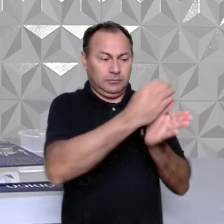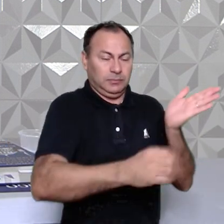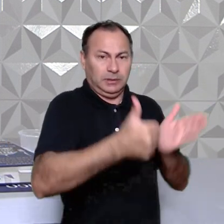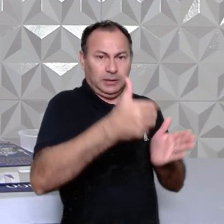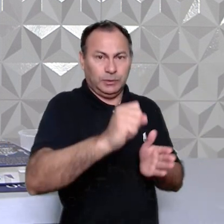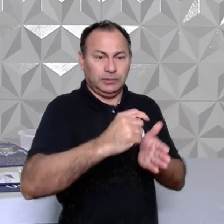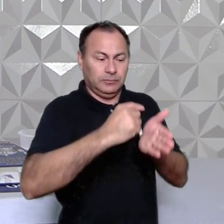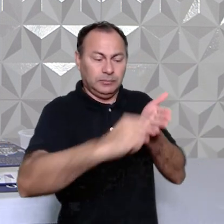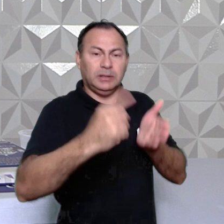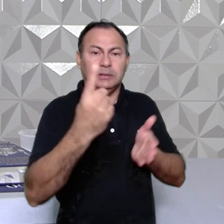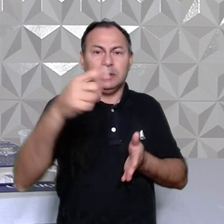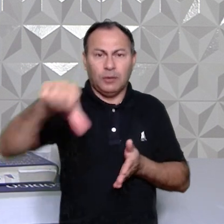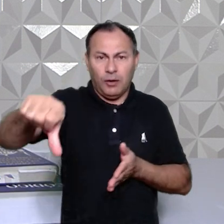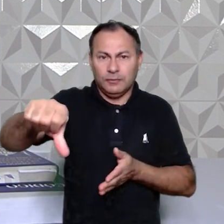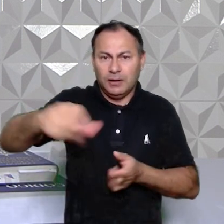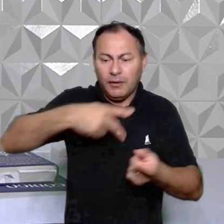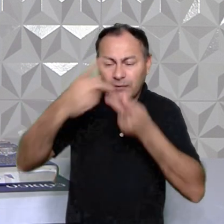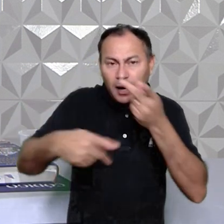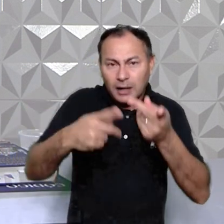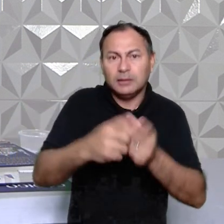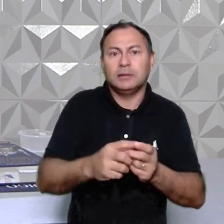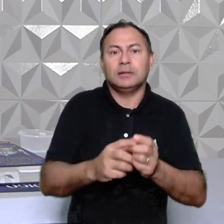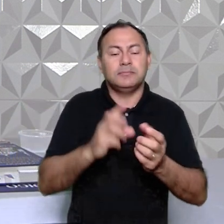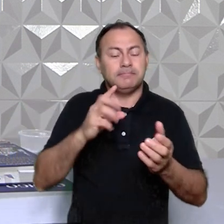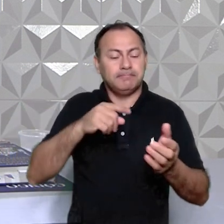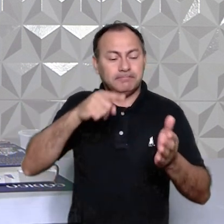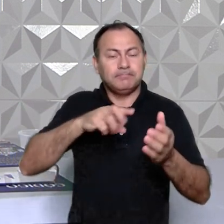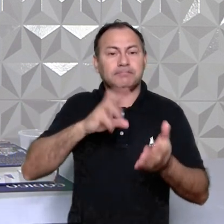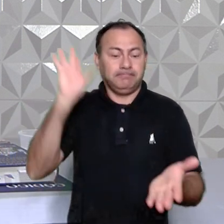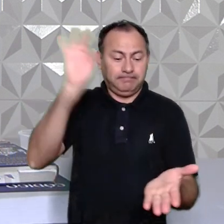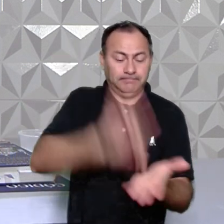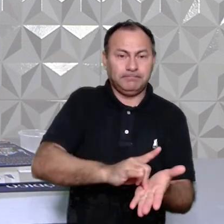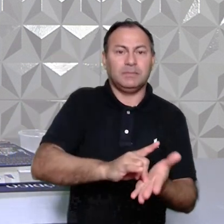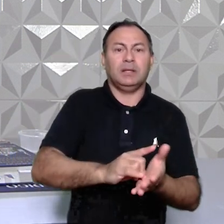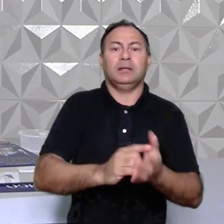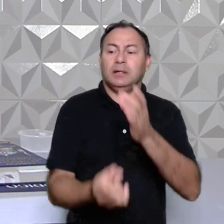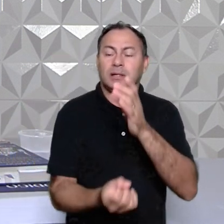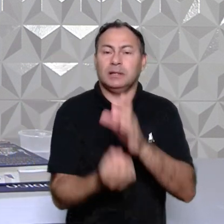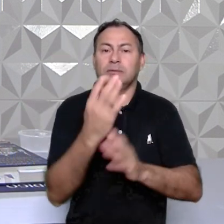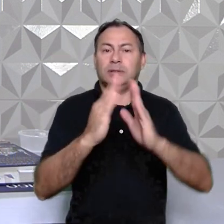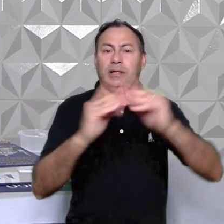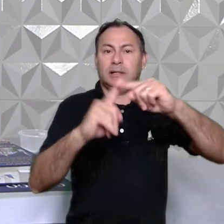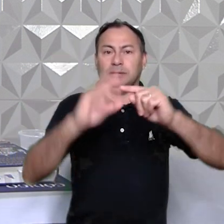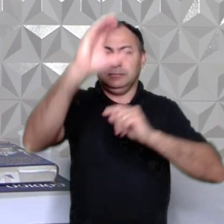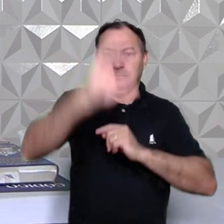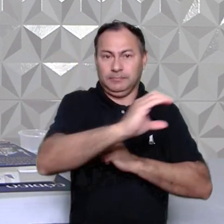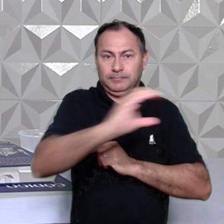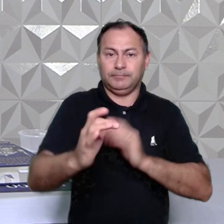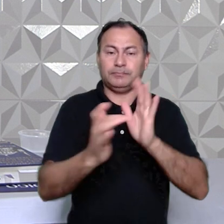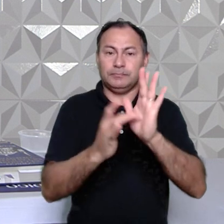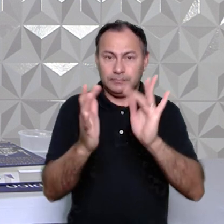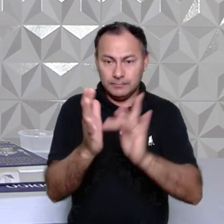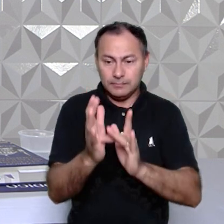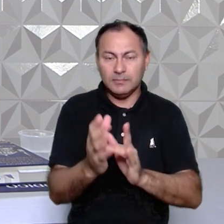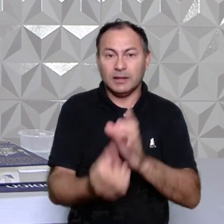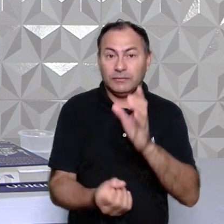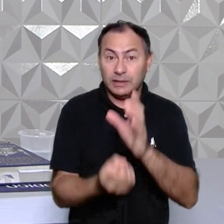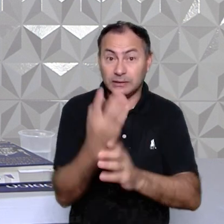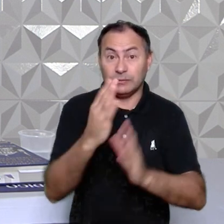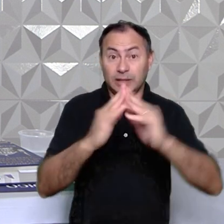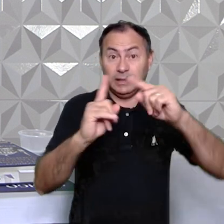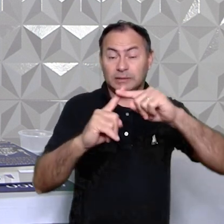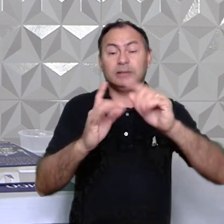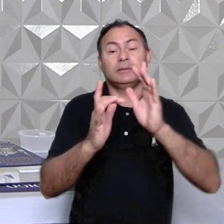19, tem outra passagem que nos fundamenta essa instituição da Igreja por Jesus Cristo, essa fundação,